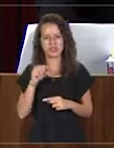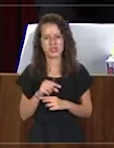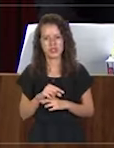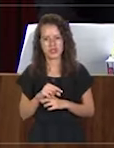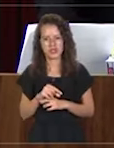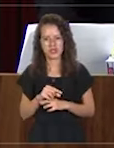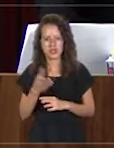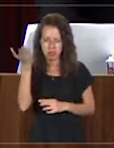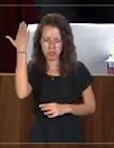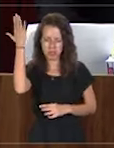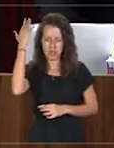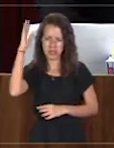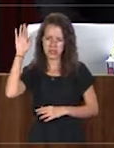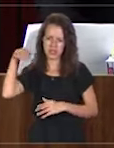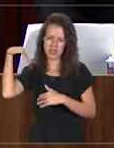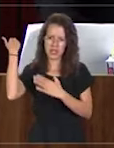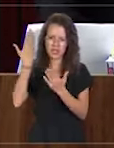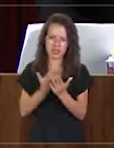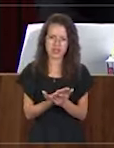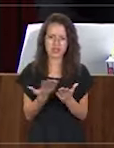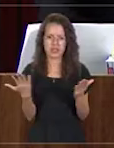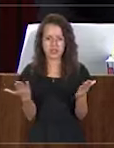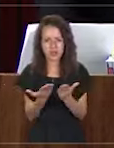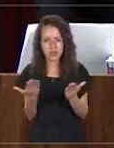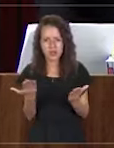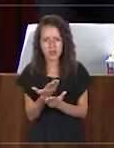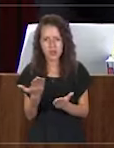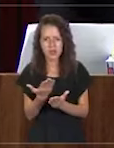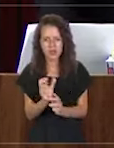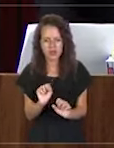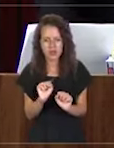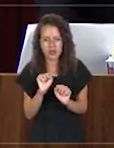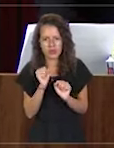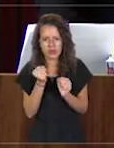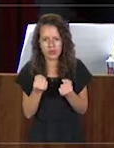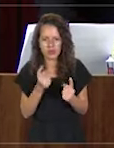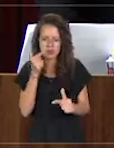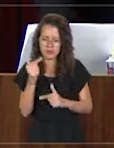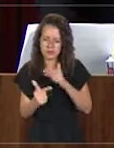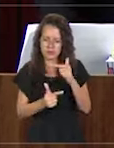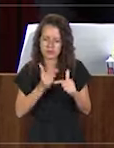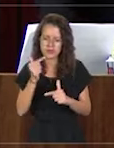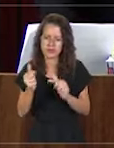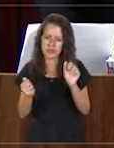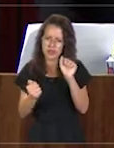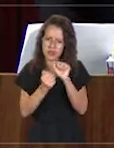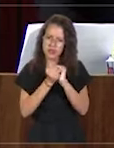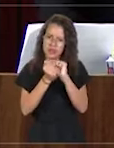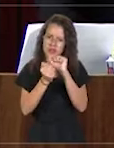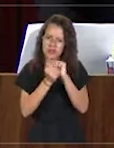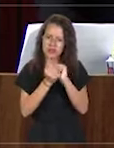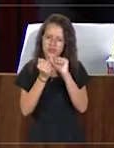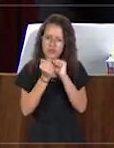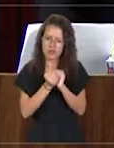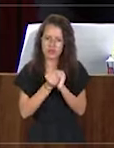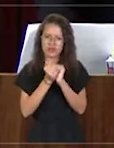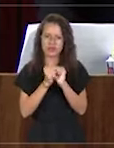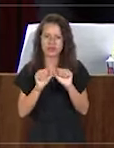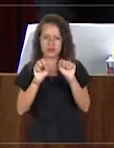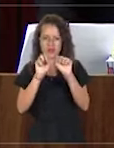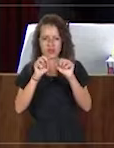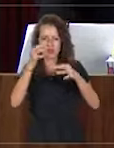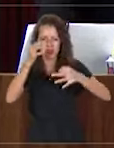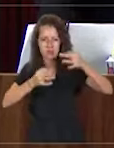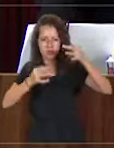histórica e tradicionalmente sempre realizaram numa grande parceria com a Justiça Eleitoral para a segurança dos eleitores,